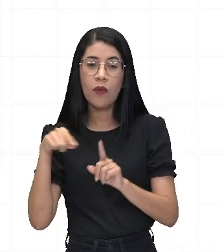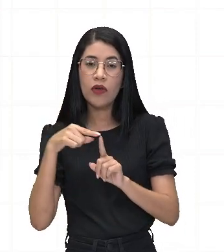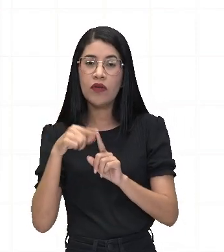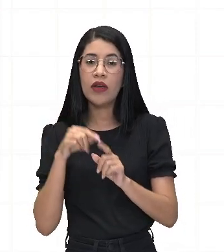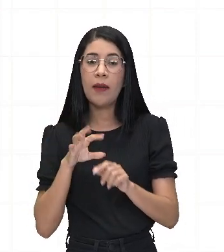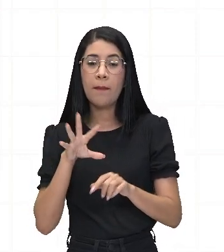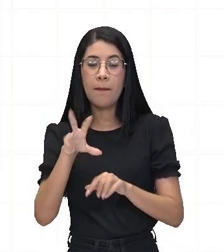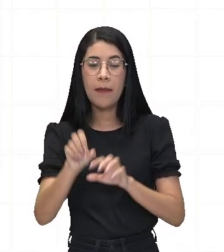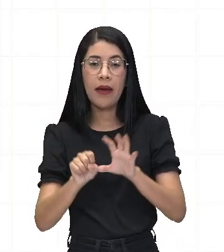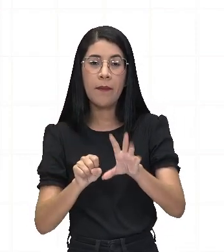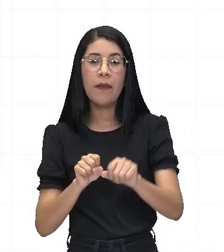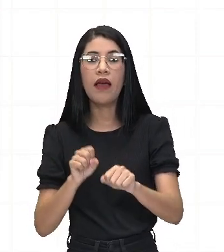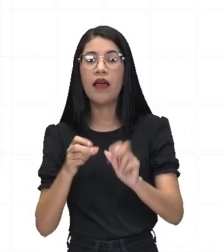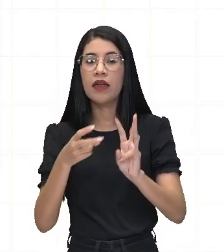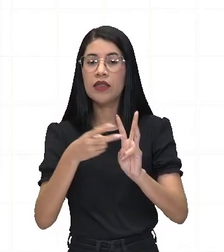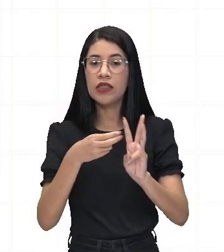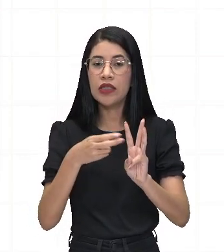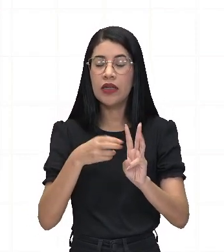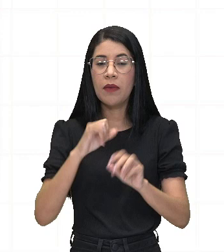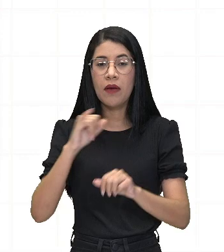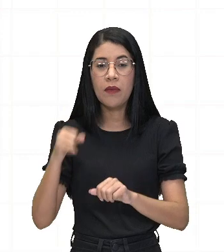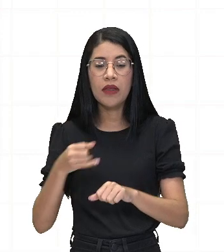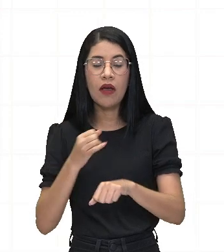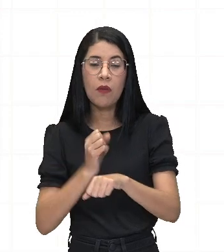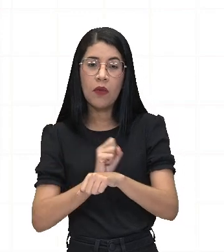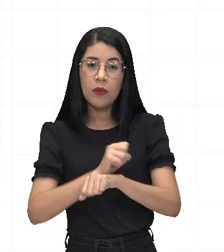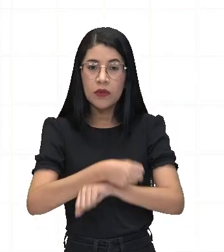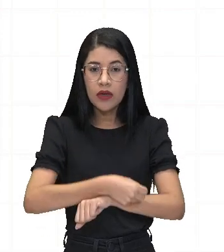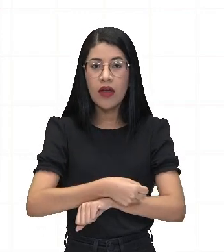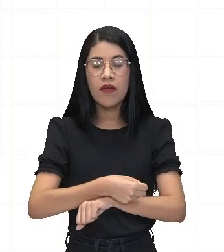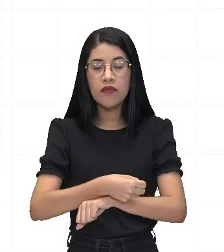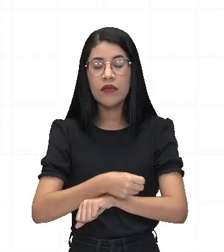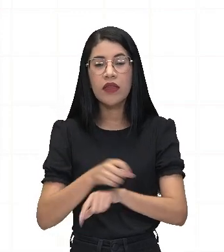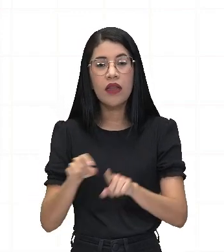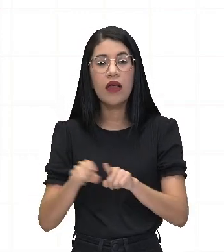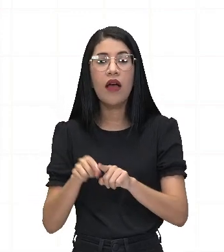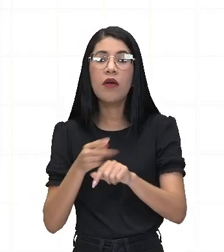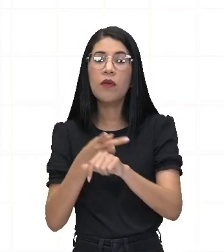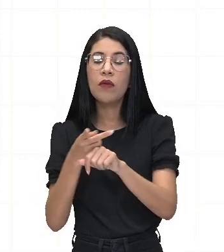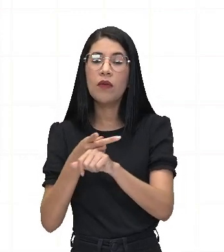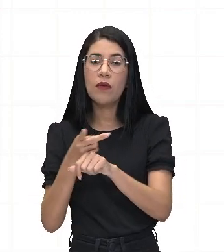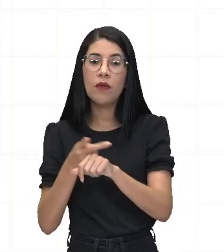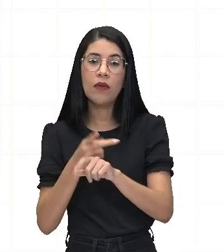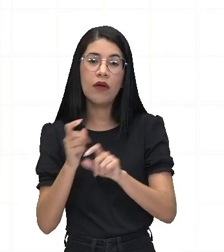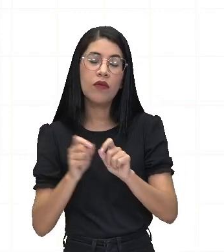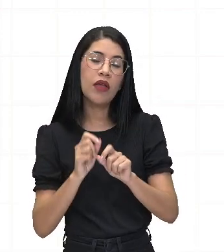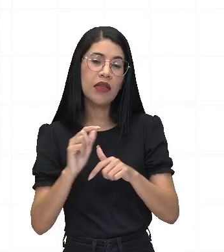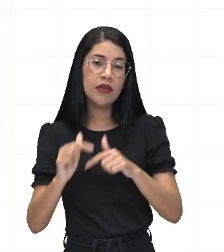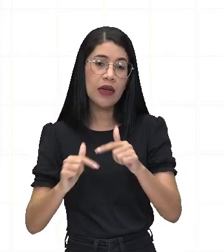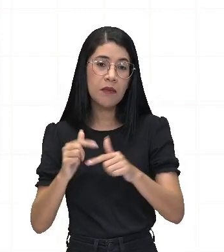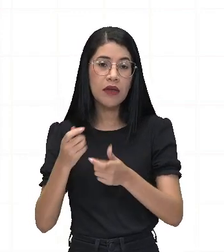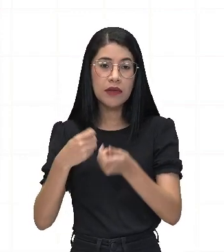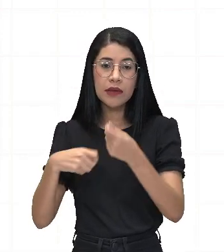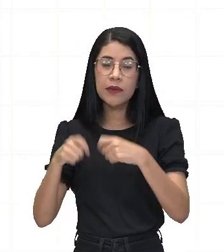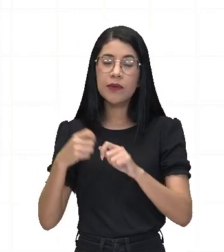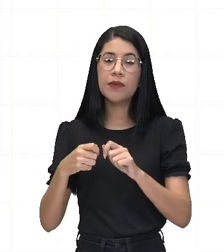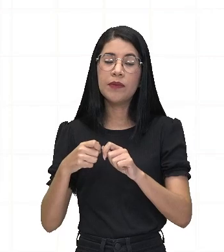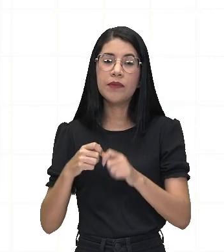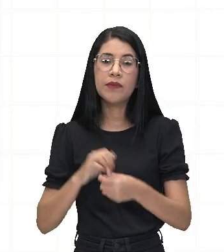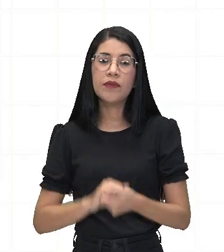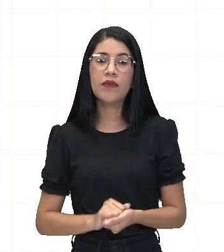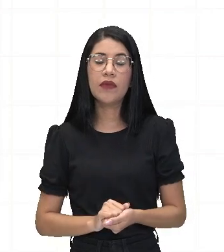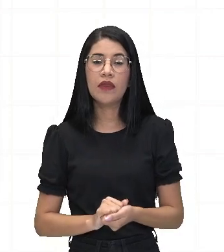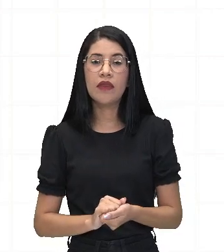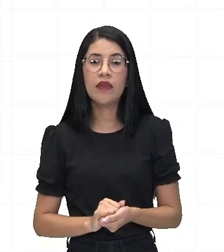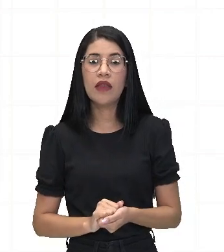indígenas para explorar, escravizá-los, em busca de novas atividades econômicas, né, em busca de